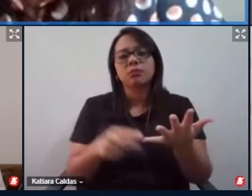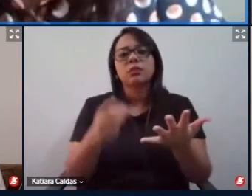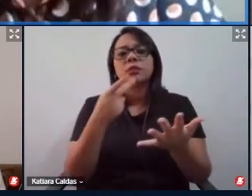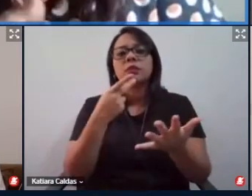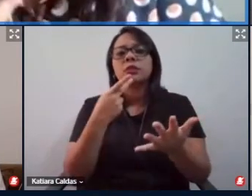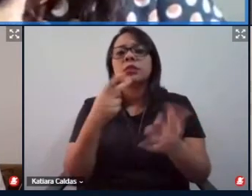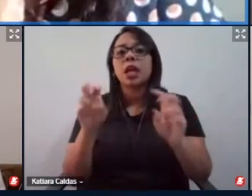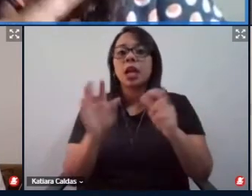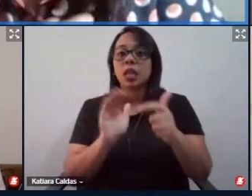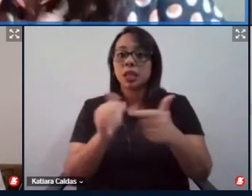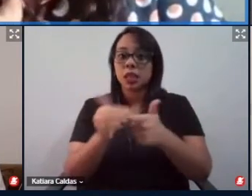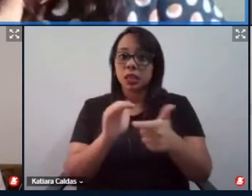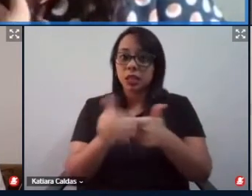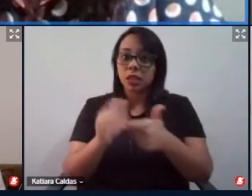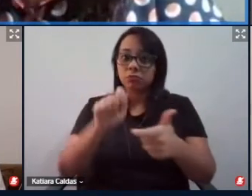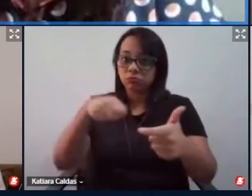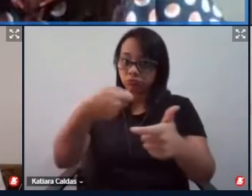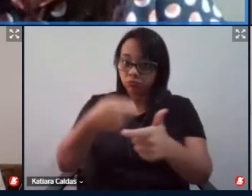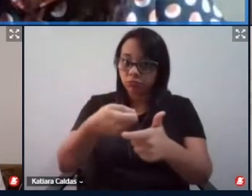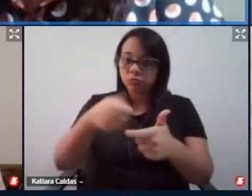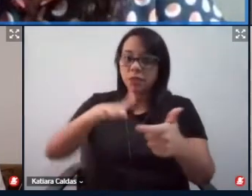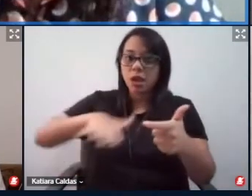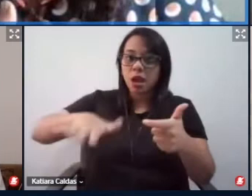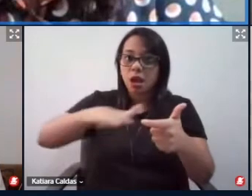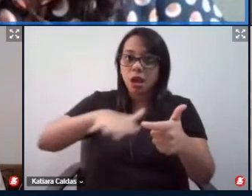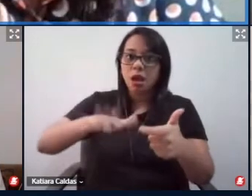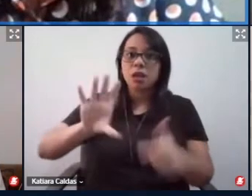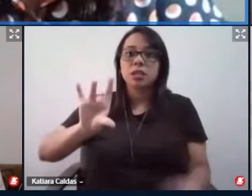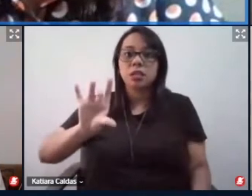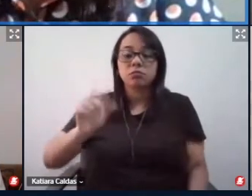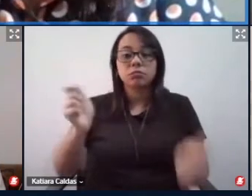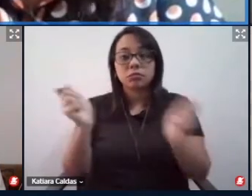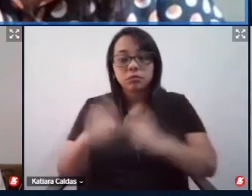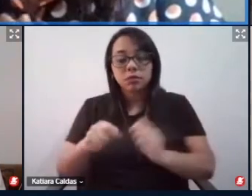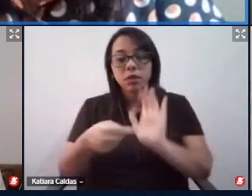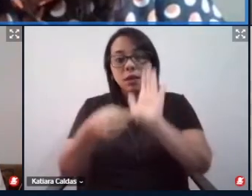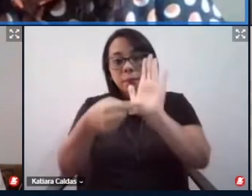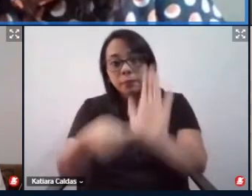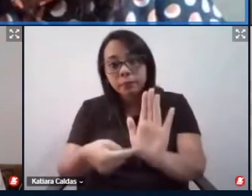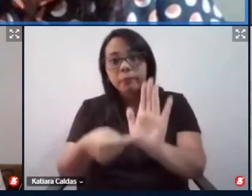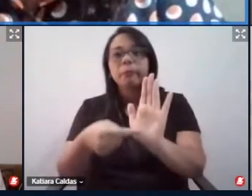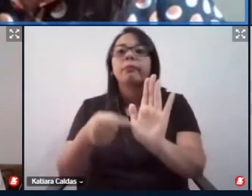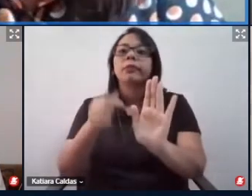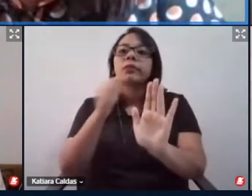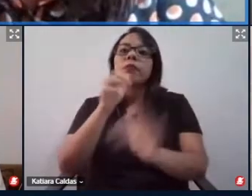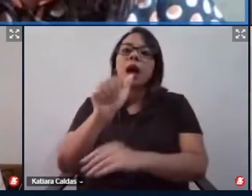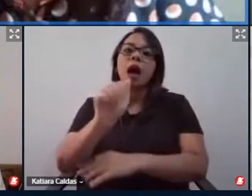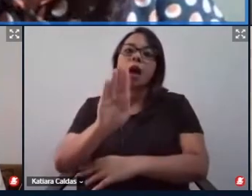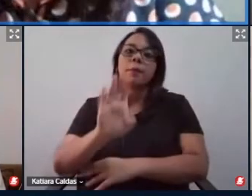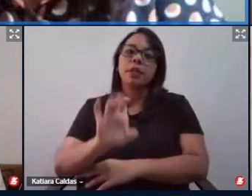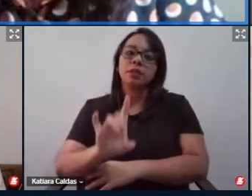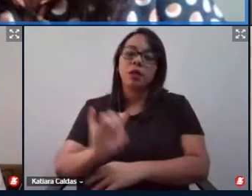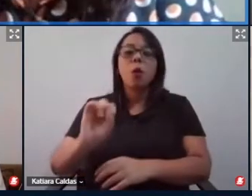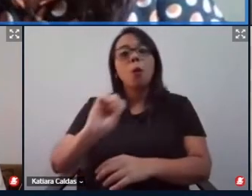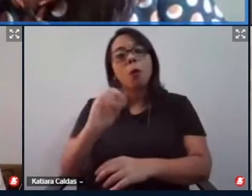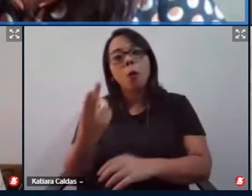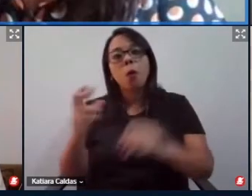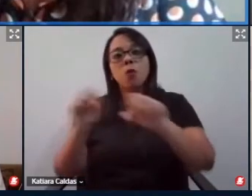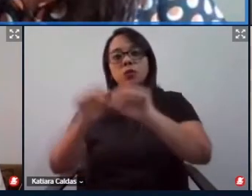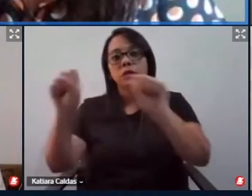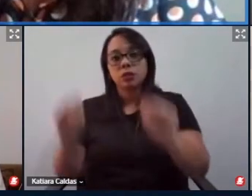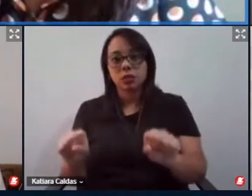termos, no caso, sinais-termo, de uma área científica que podem ser apresentados em ordem alfabética ou em ordem sistemática,